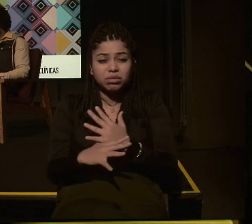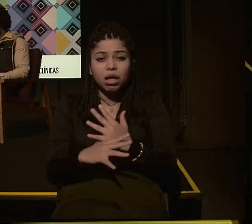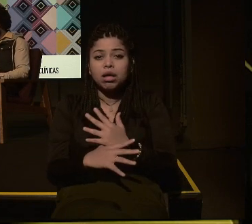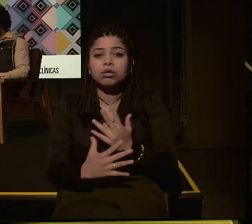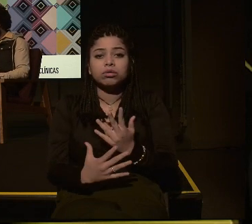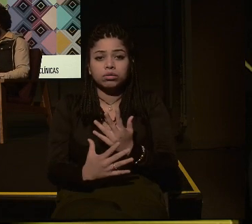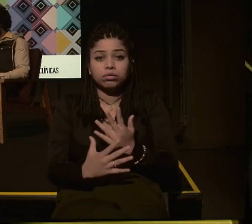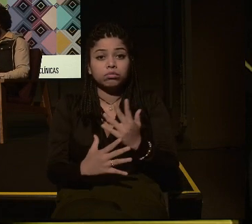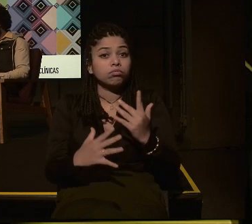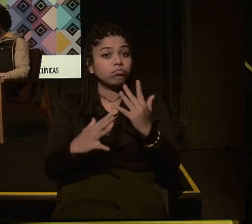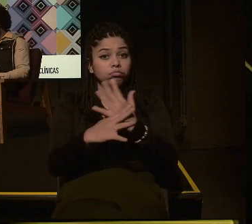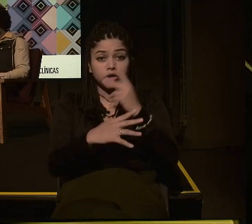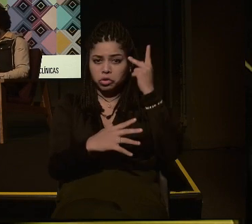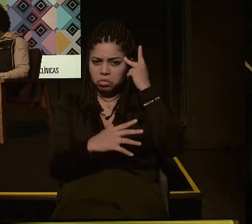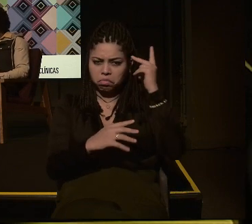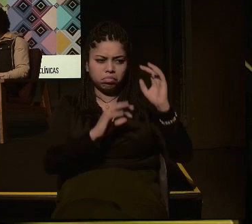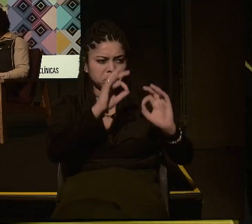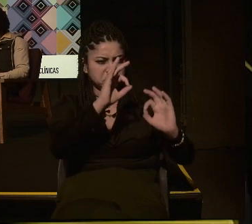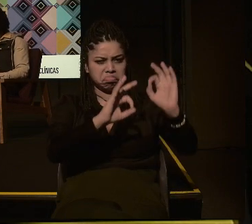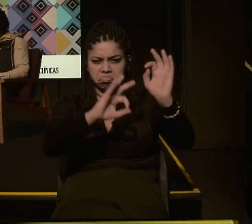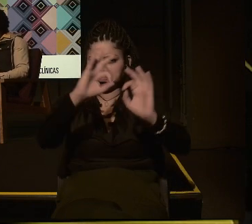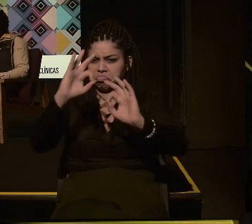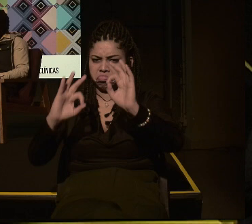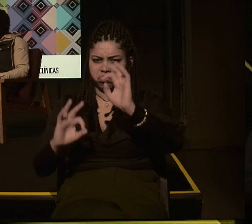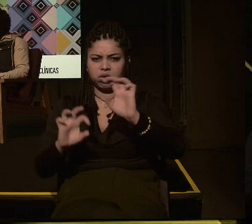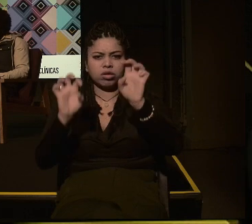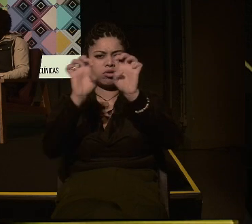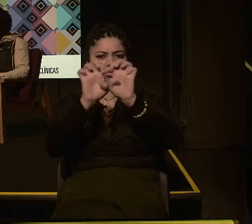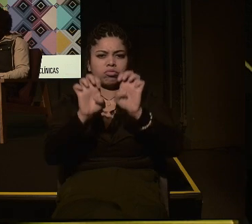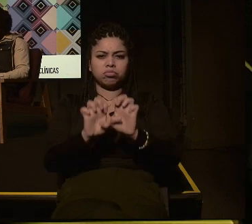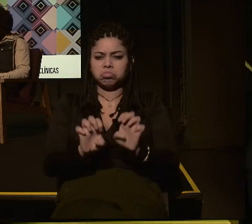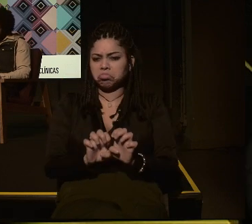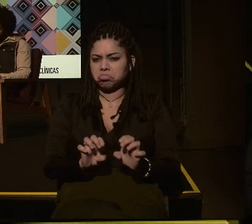supostamente organizada, supostamente